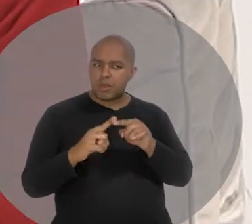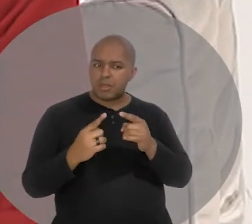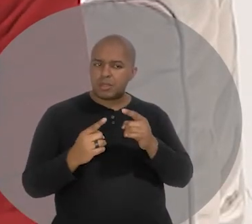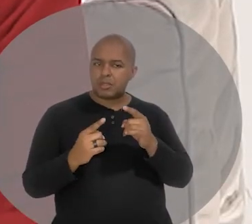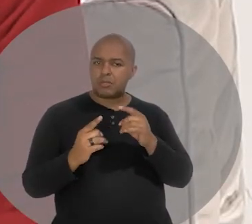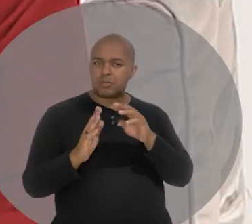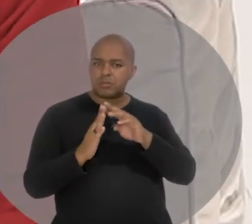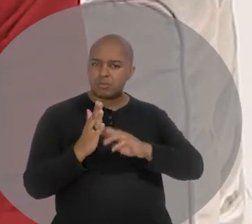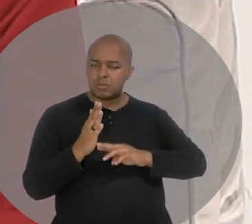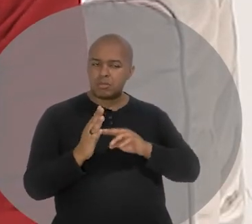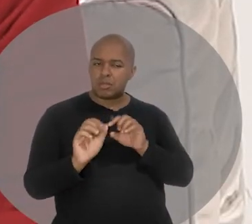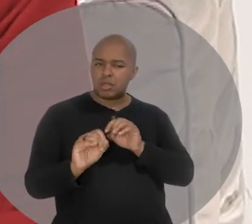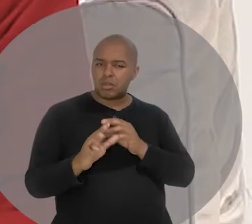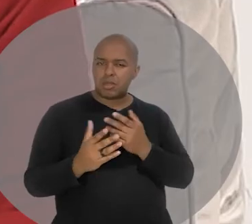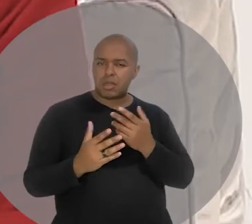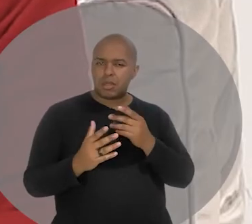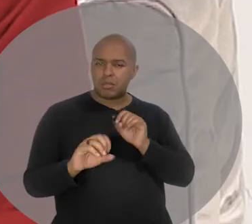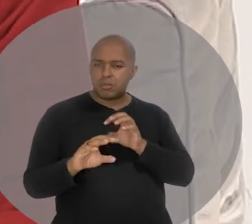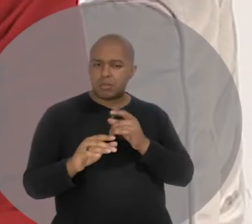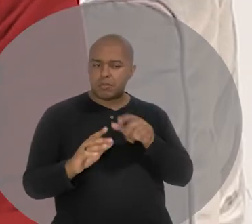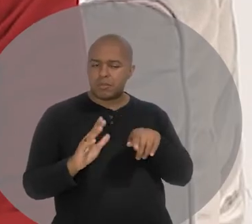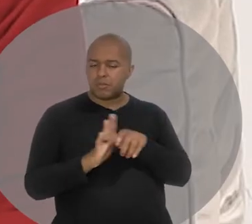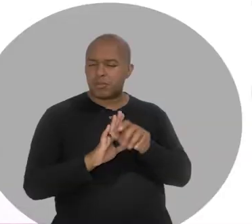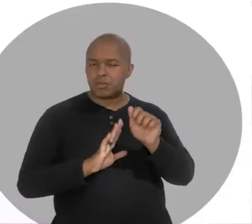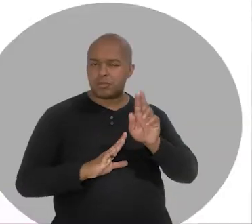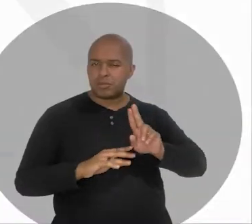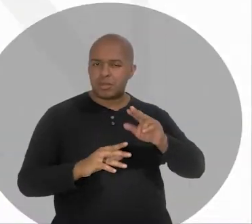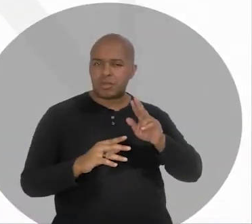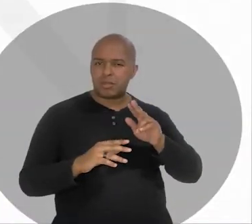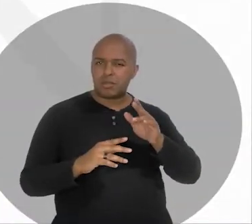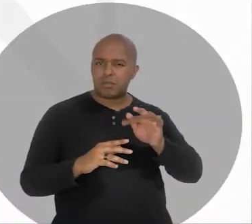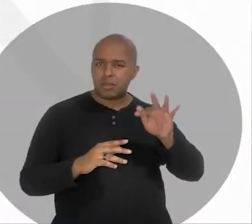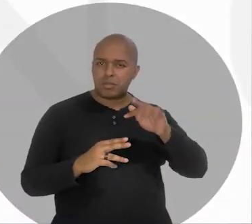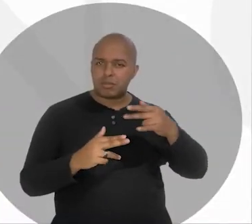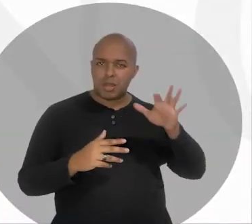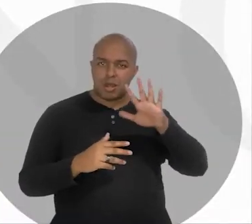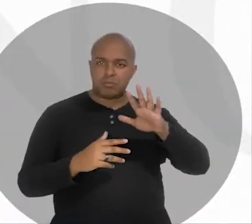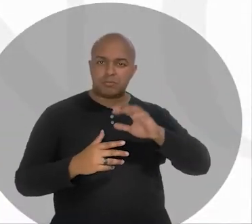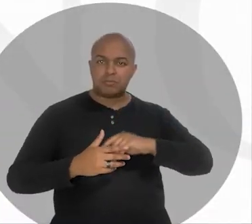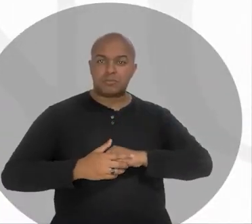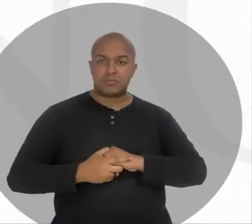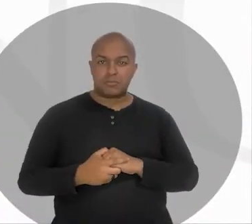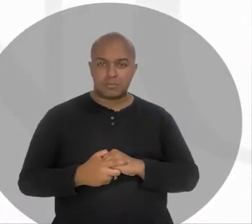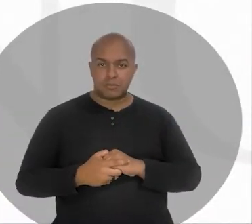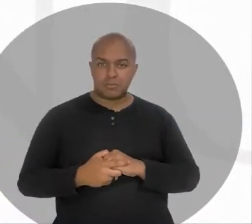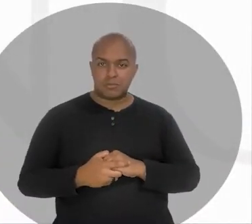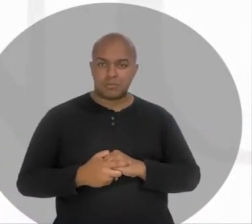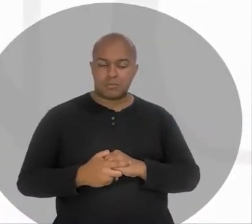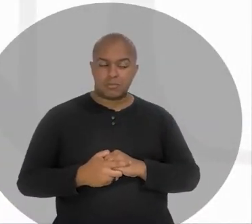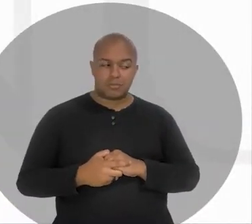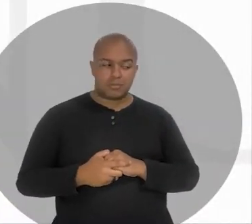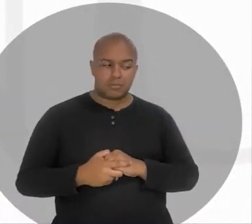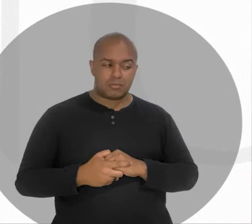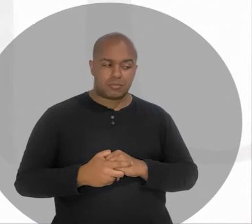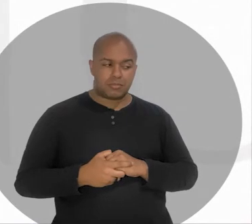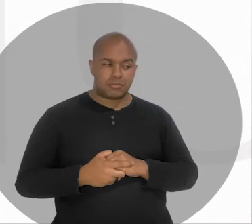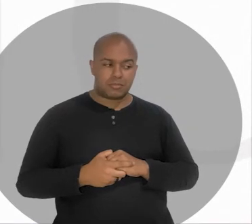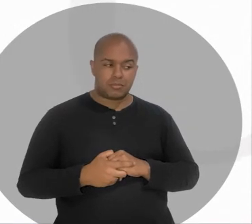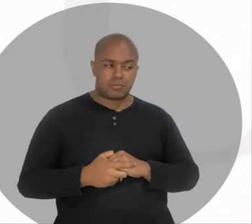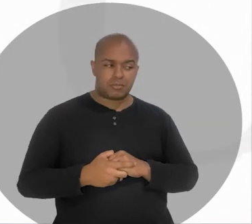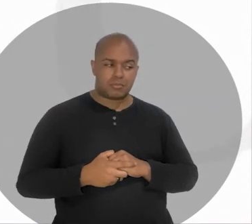regular e básico, mas acadêmico também. Letras pretas sobre fundo branco. Nada sobre nós sem